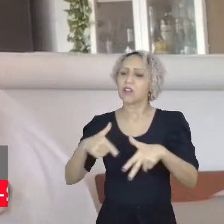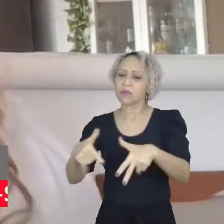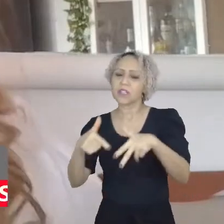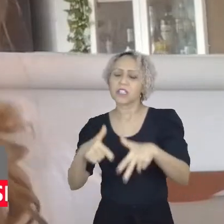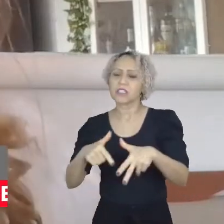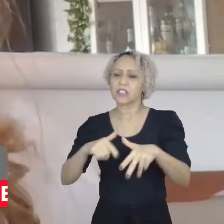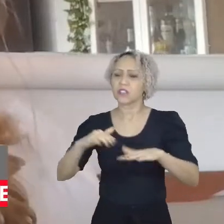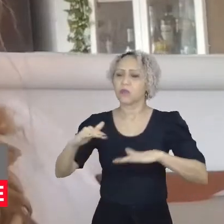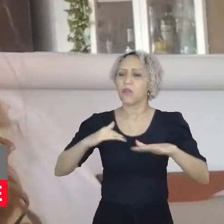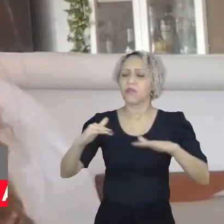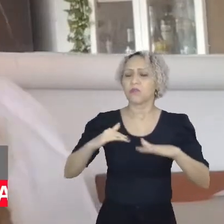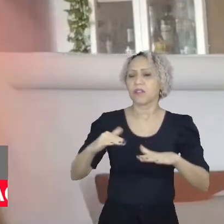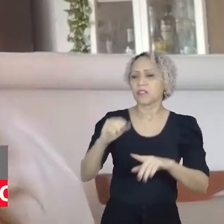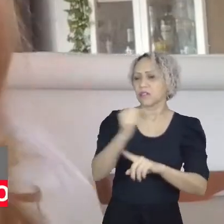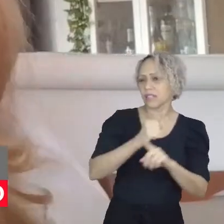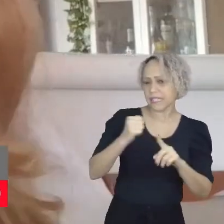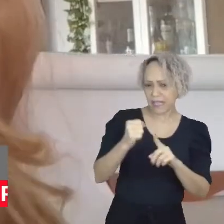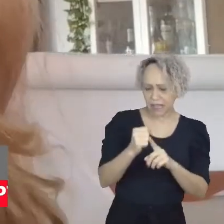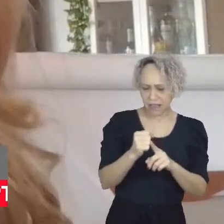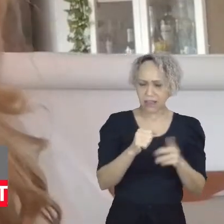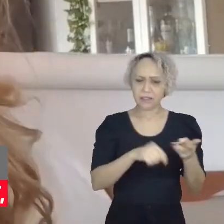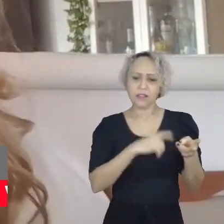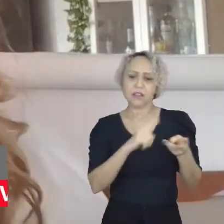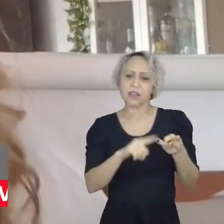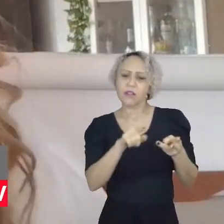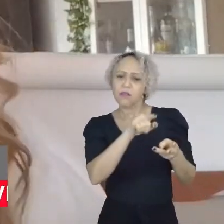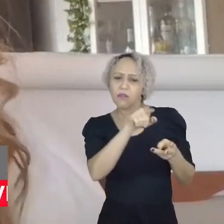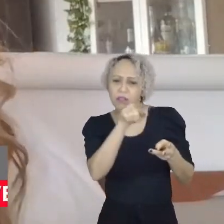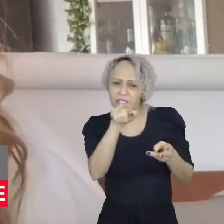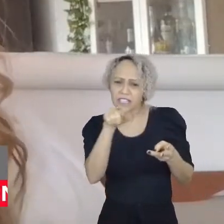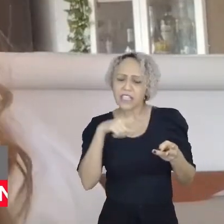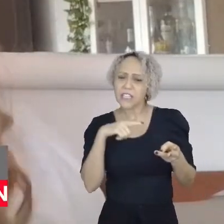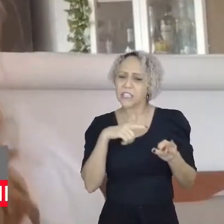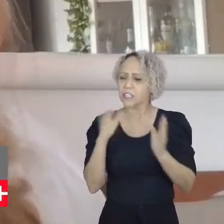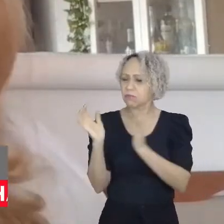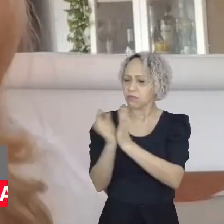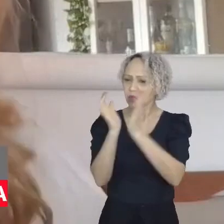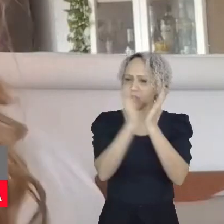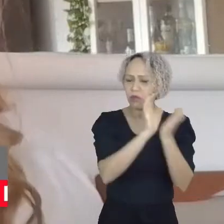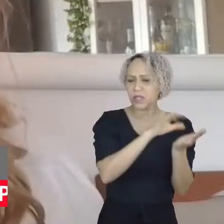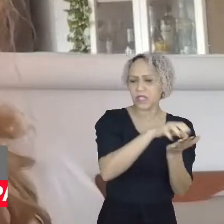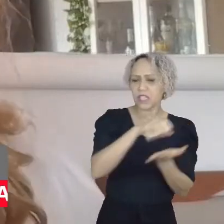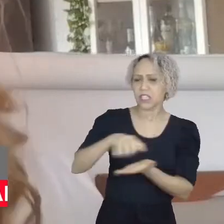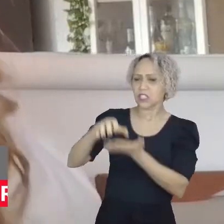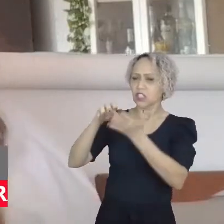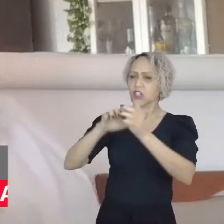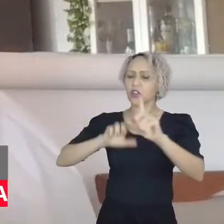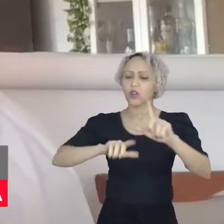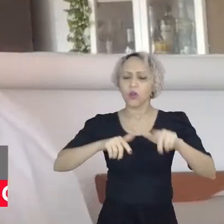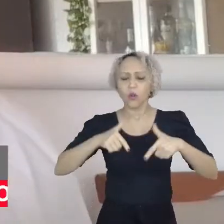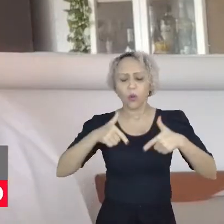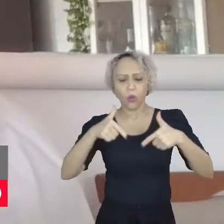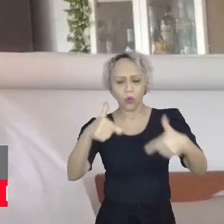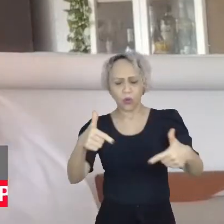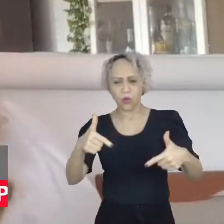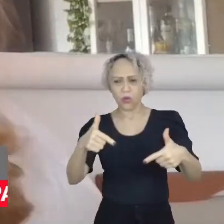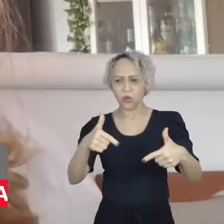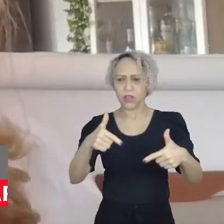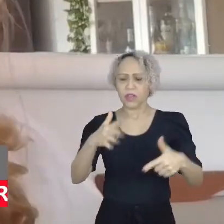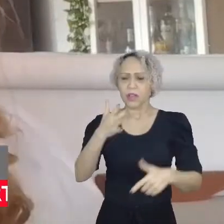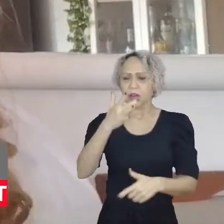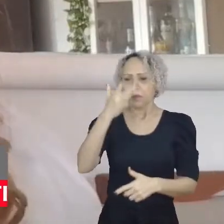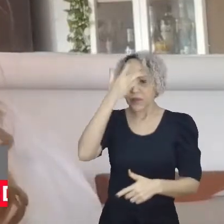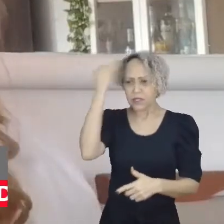de luta organizado, que participou dos outros Novas Primaveras, dirigentes, candidatos. Então a porta